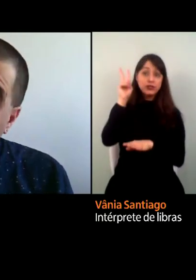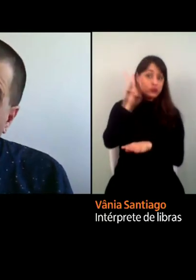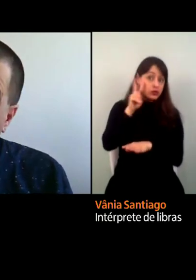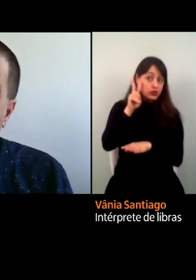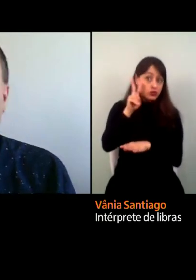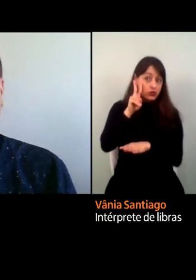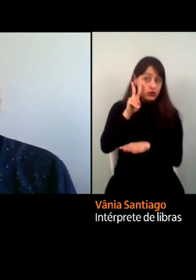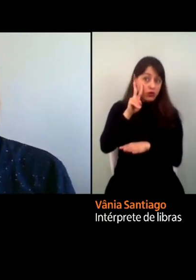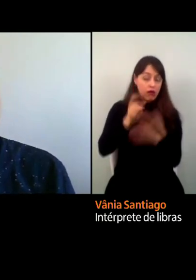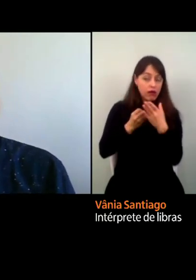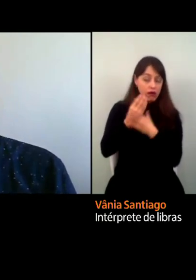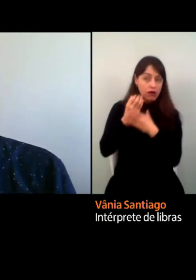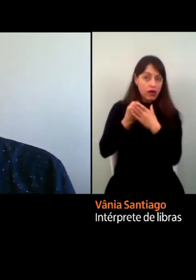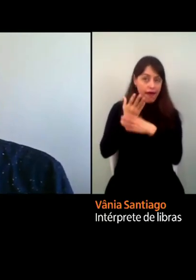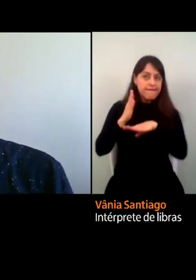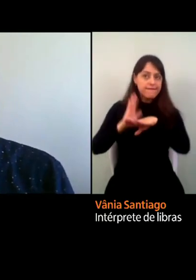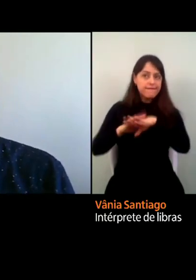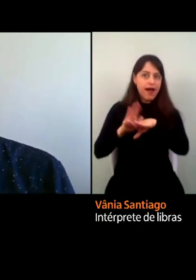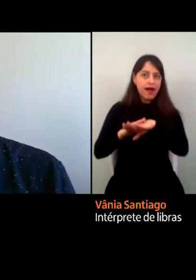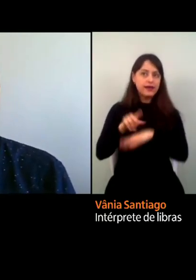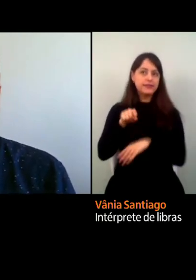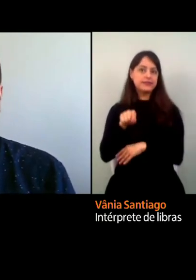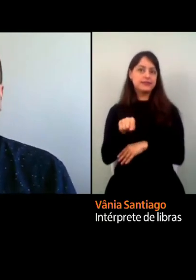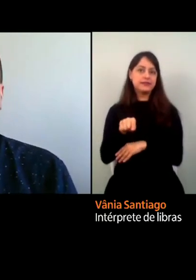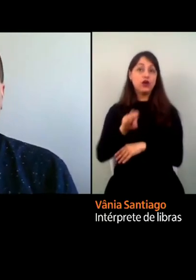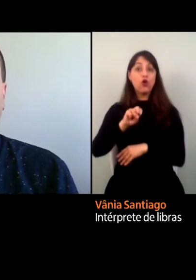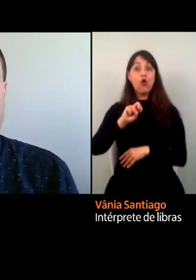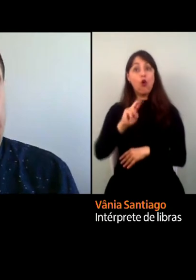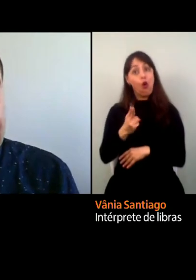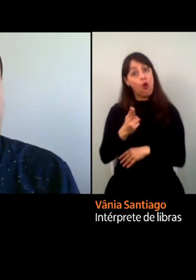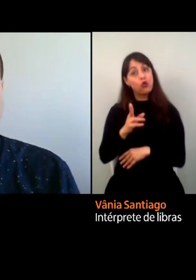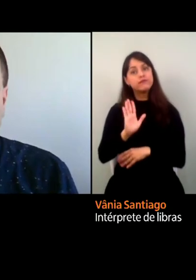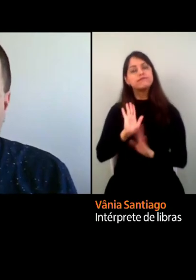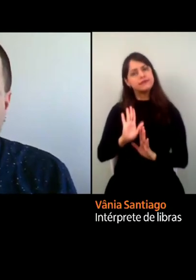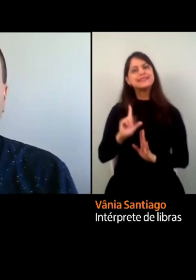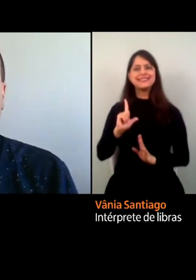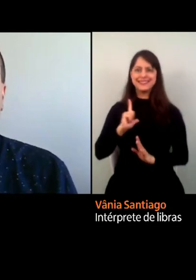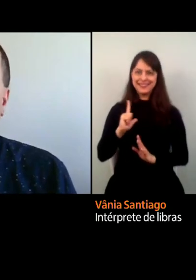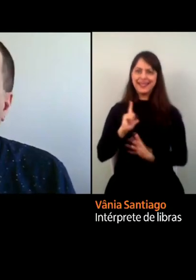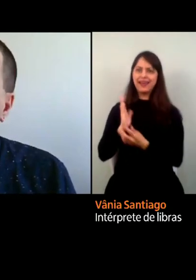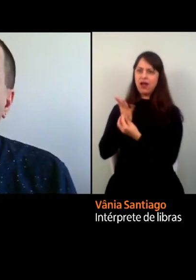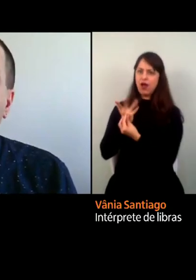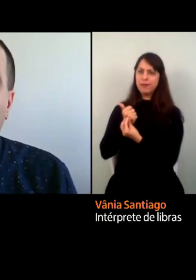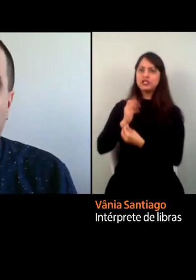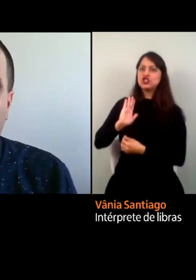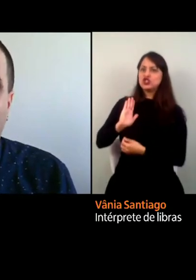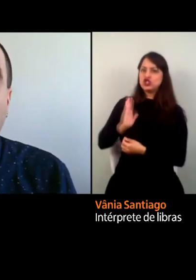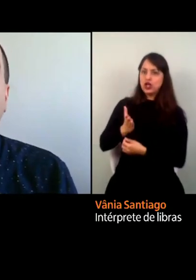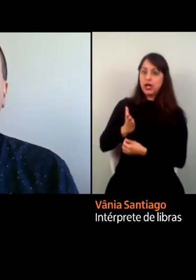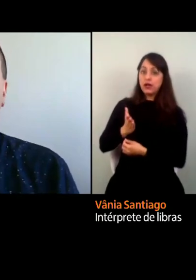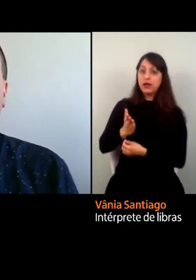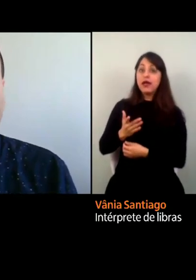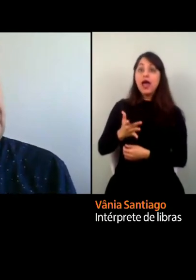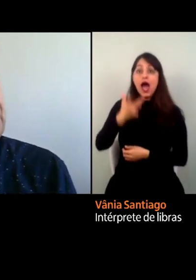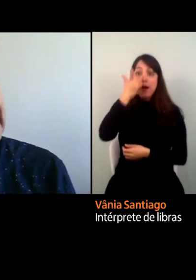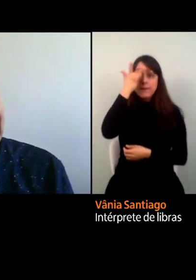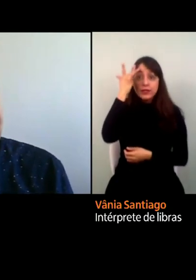Ou então elas podem já existir, e é dever do